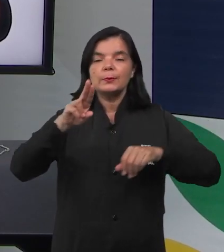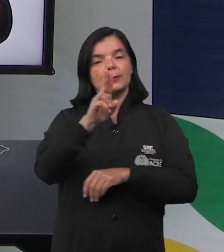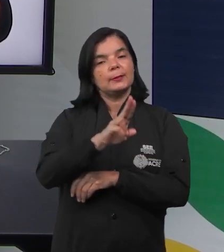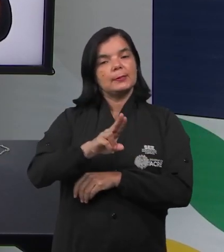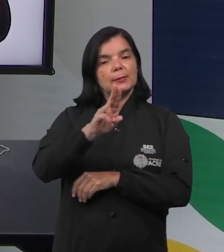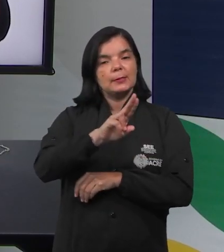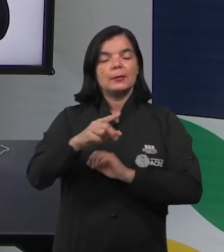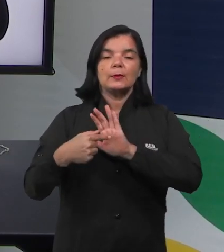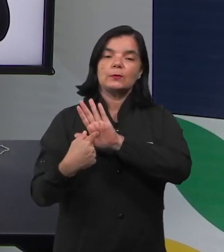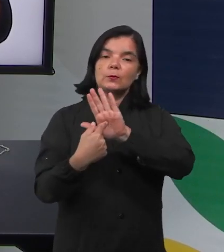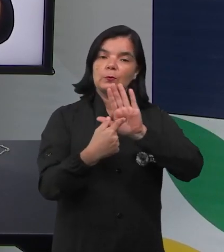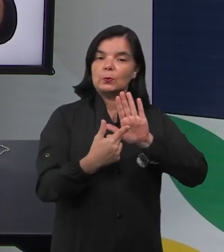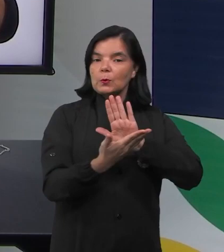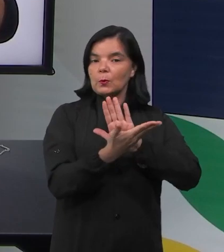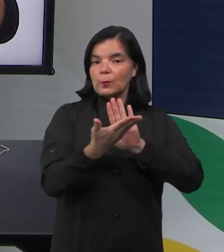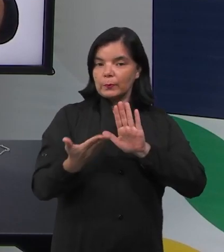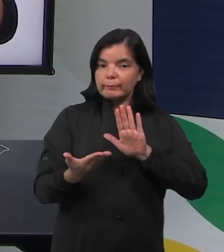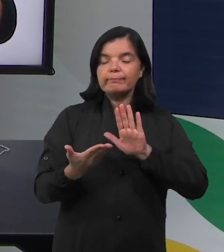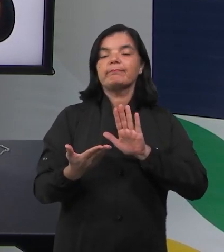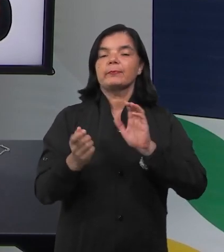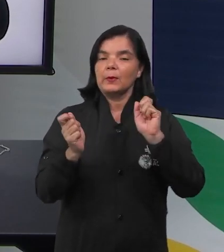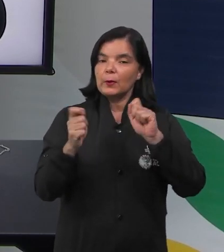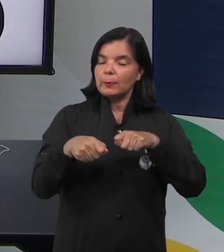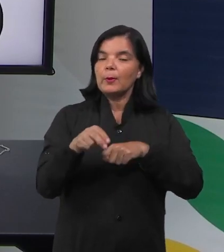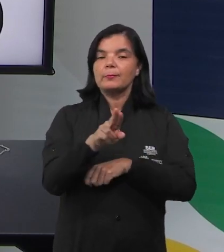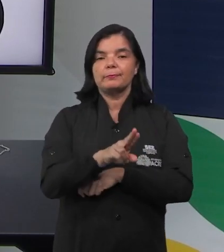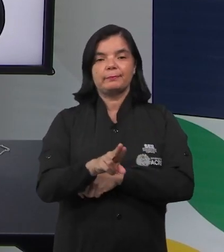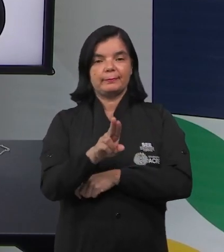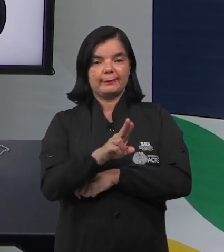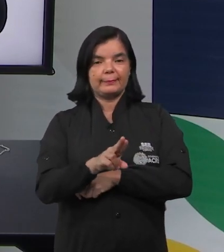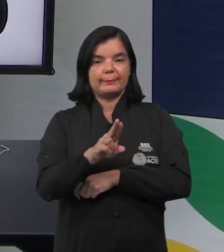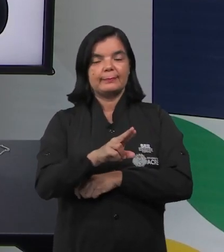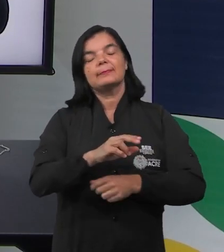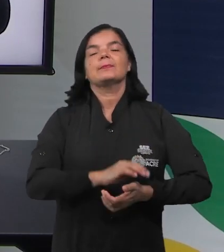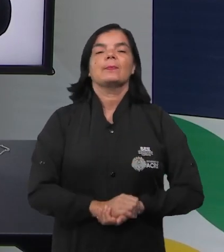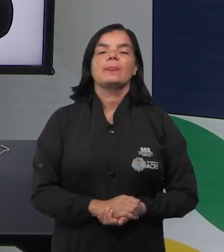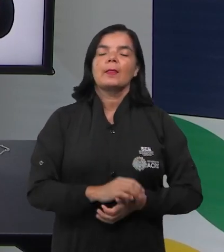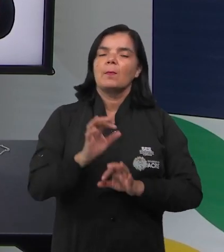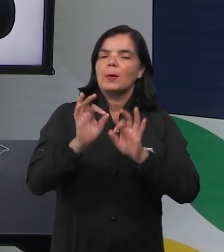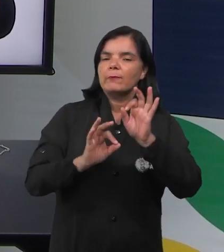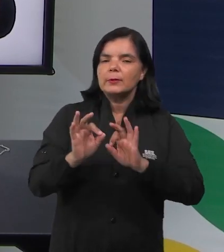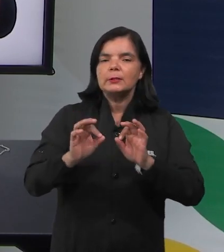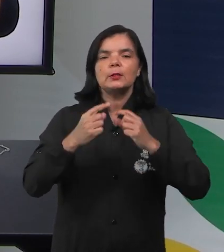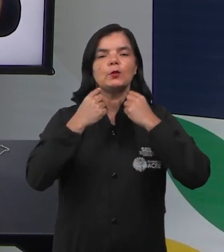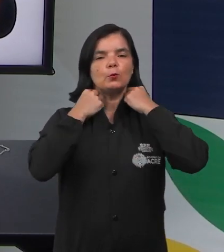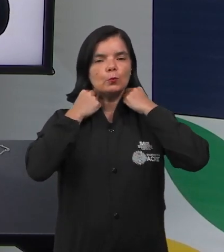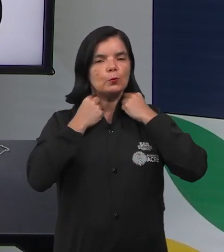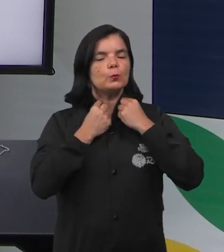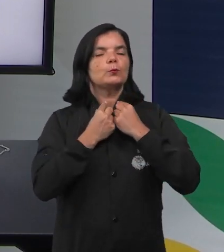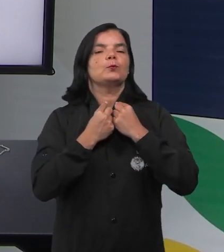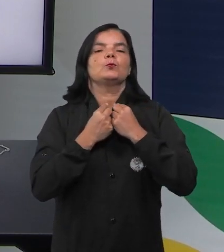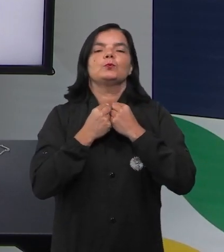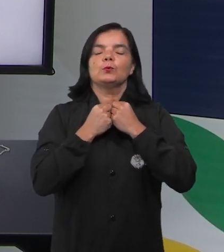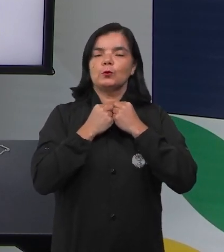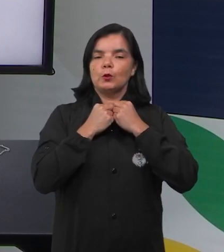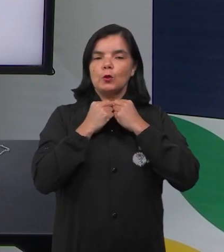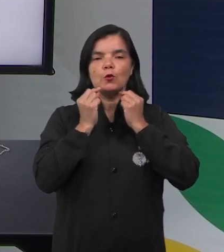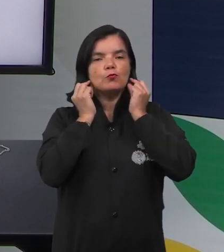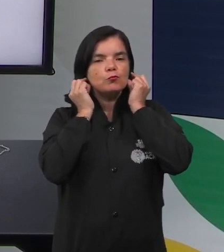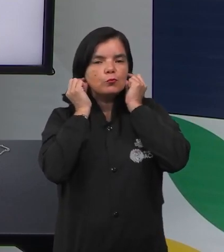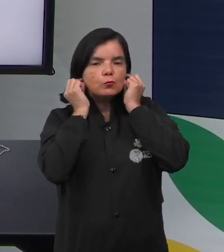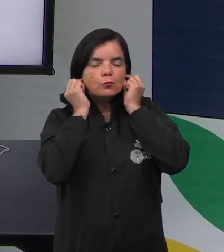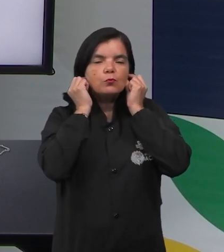E aqui eu estou te apresentando como esses minerais eles podem ser utilizados, tá? Para fabricação de joias, de bijuterias,